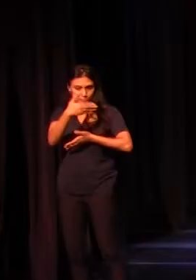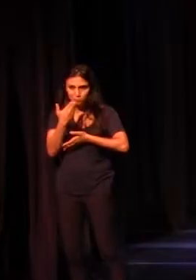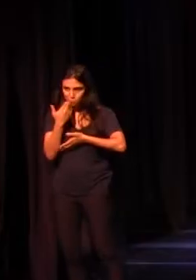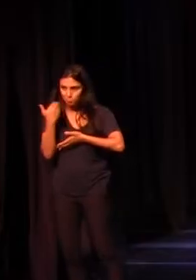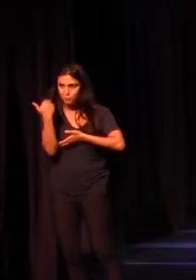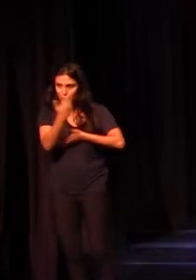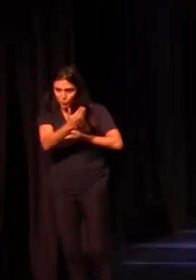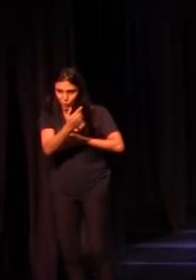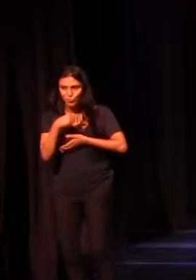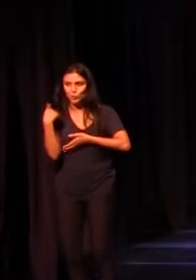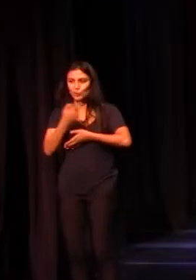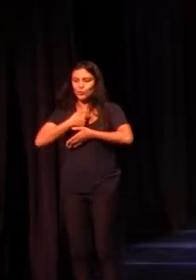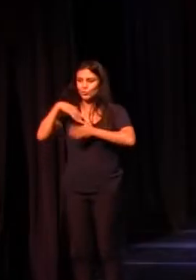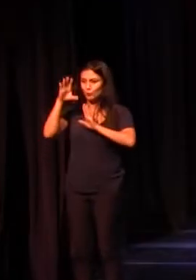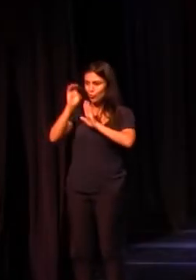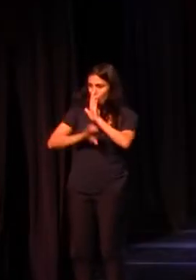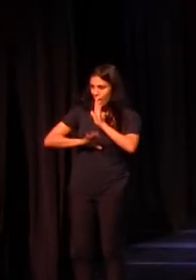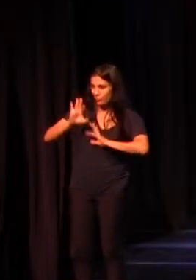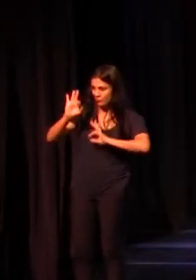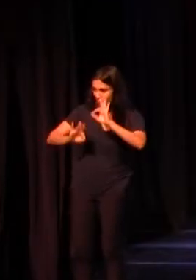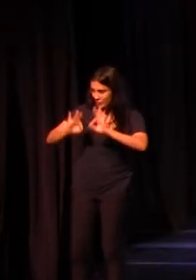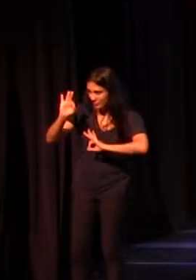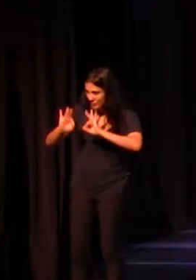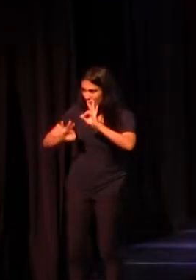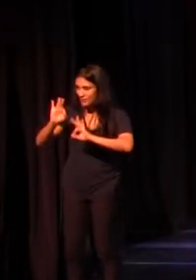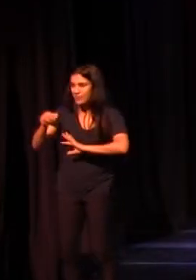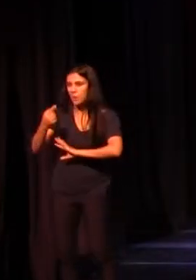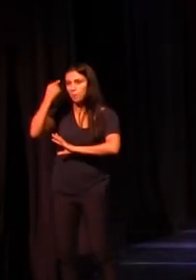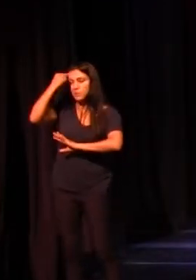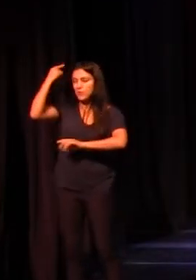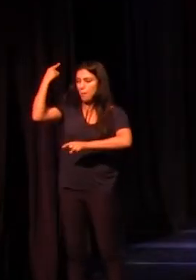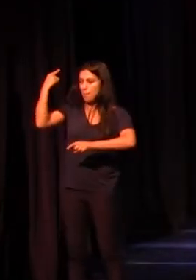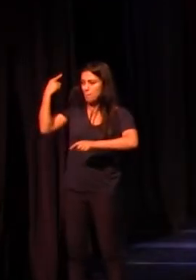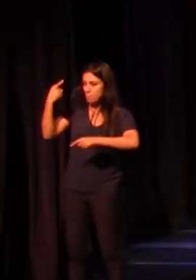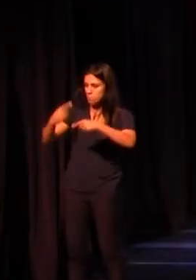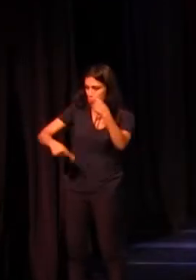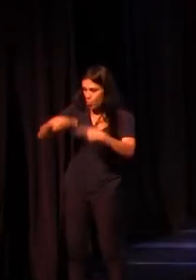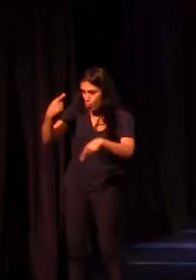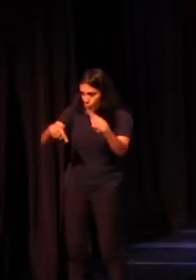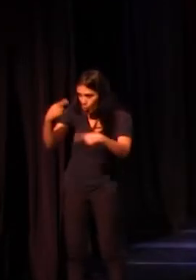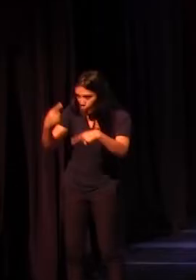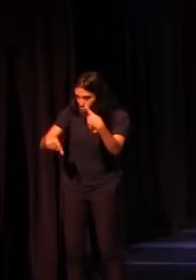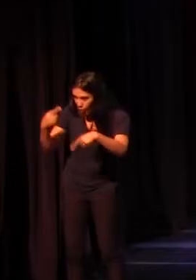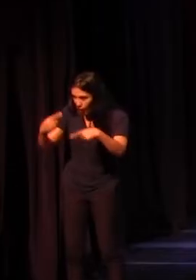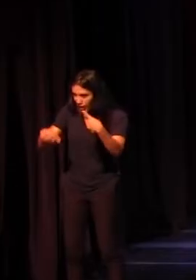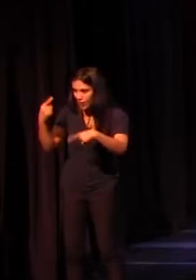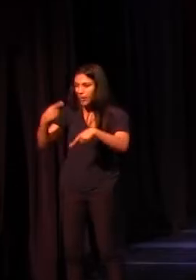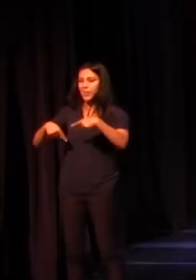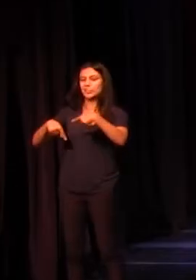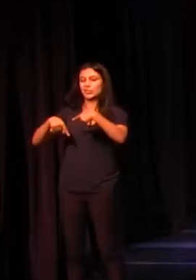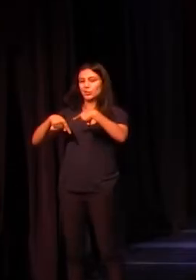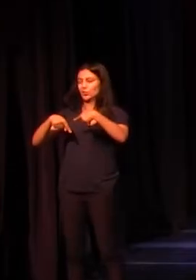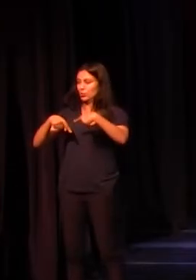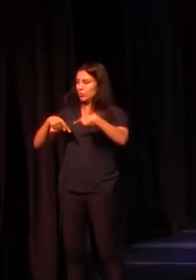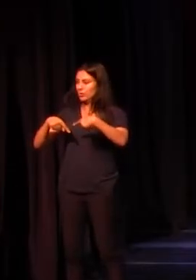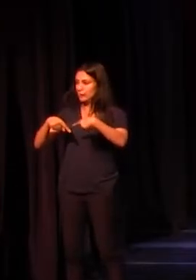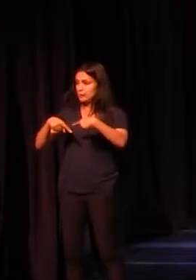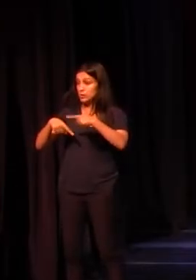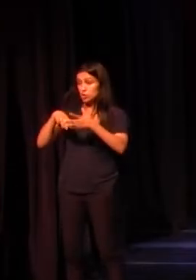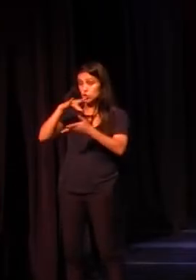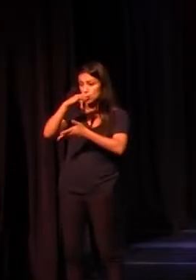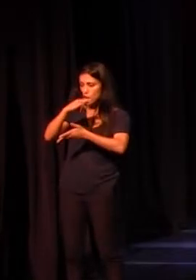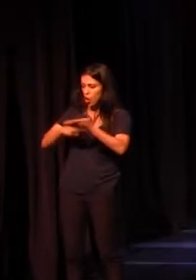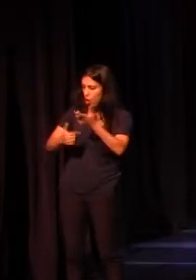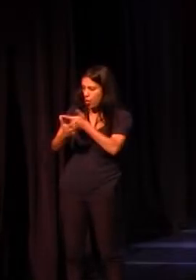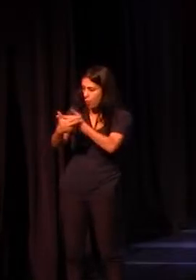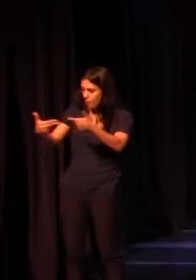aí o passo que nós damos é aquelas políticas de descontinuidade, a gente acaba rompendo com ela, né? Todos os documentos